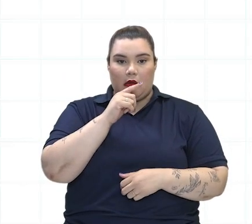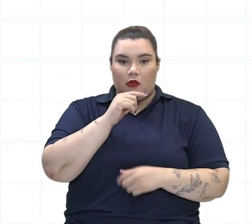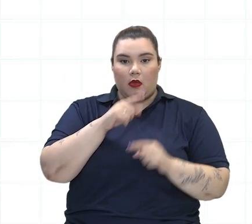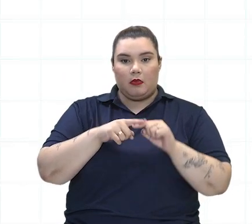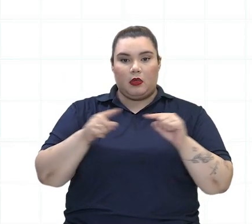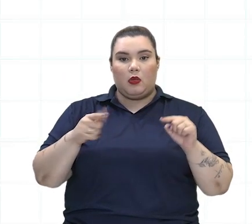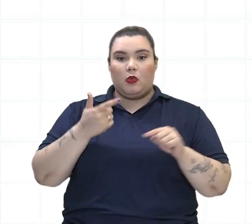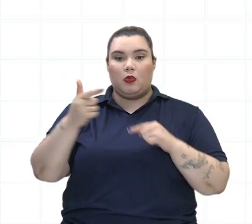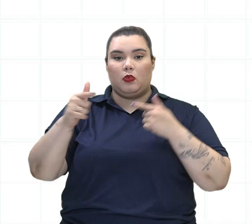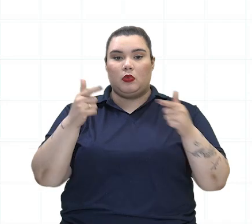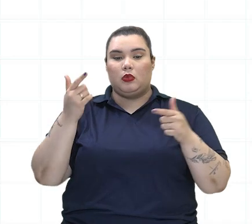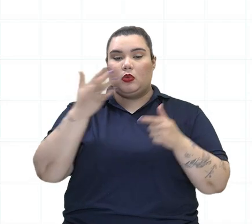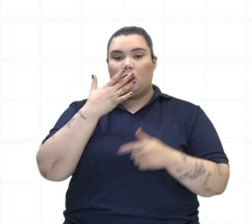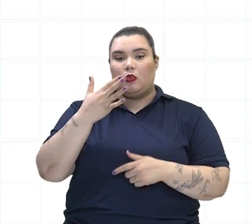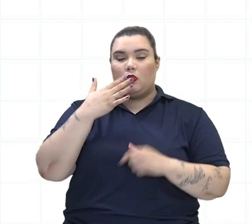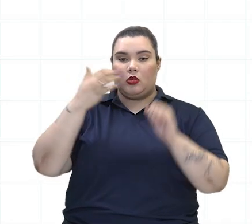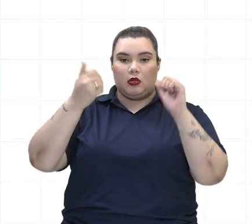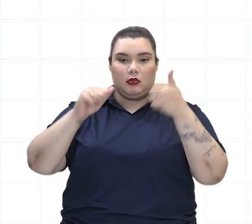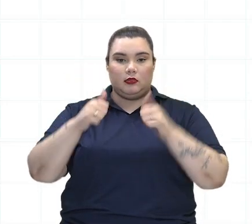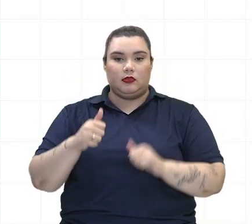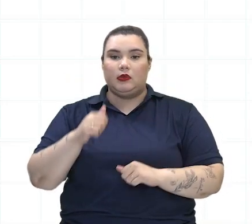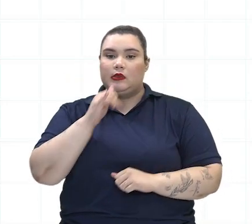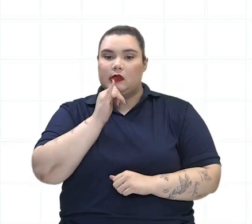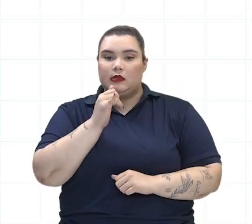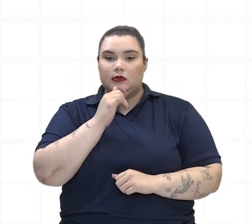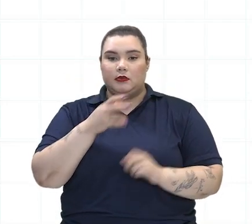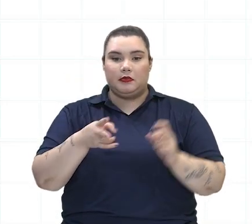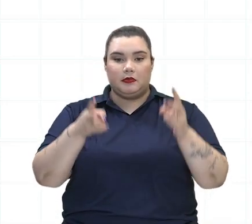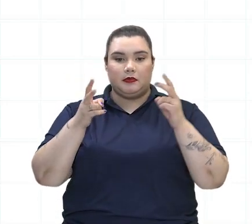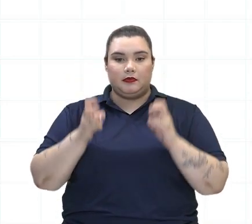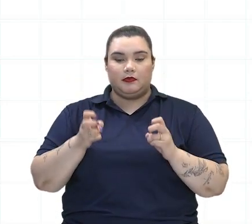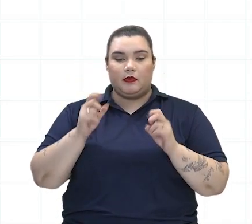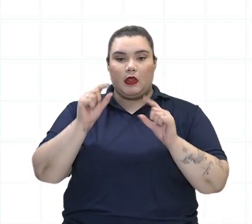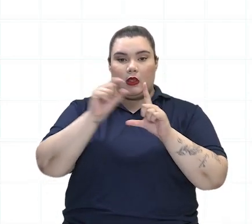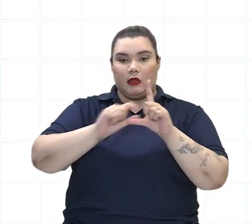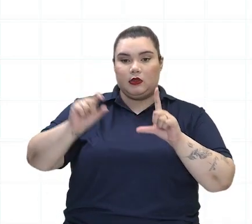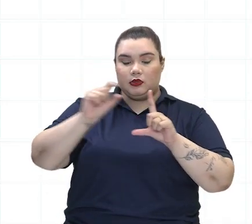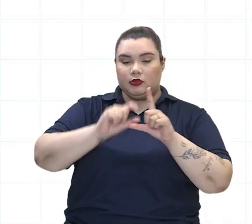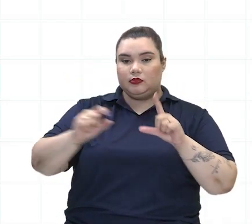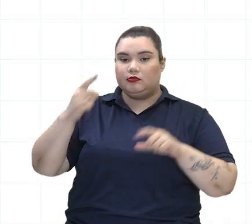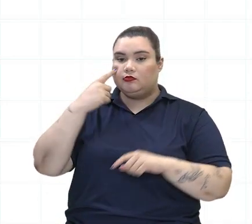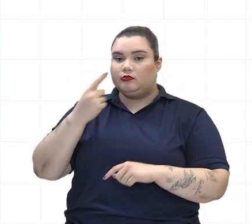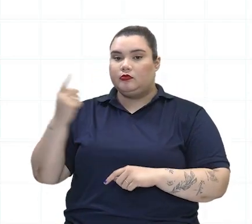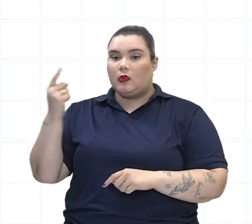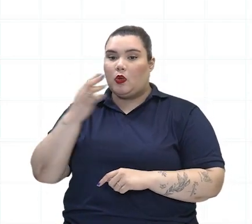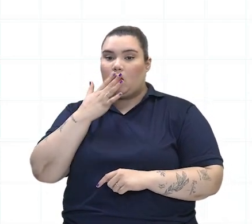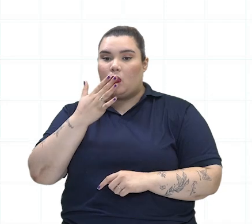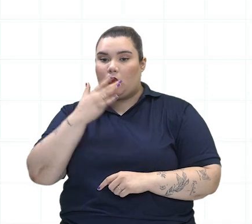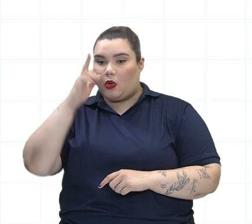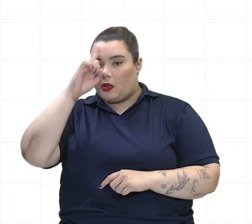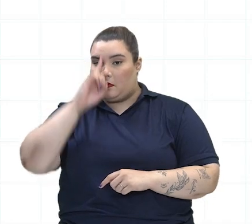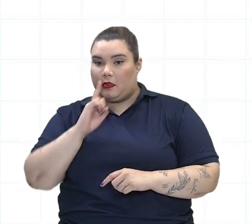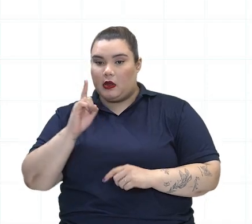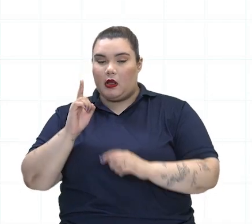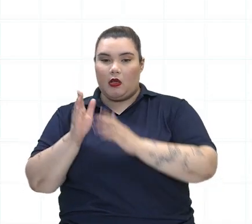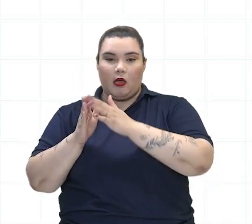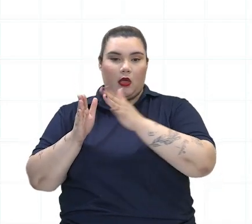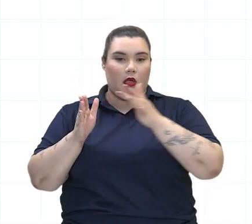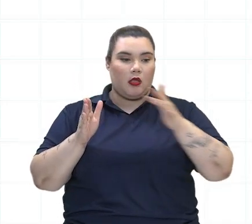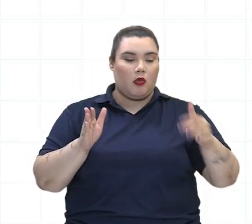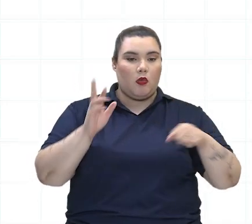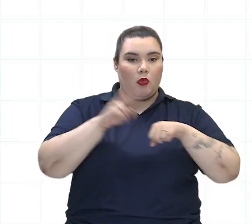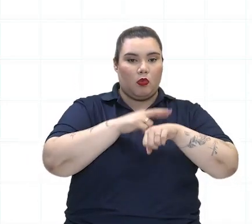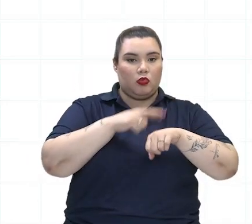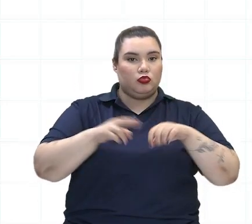gente vai analisar. Como vocês estão enxergando agora, a legenda do amarelo ao roxo, tudo vai ser questão